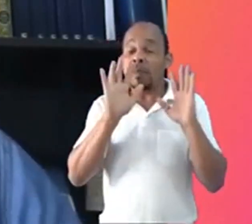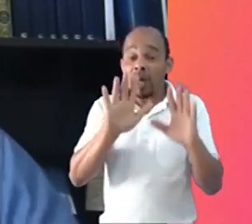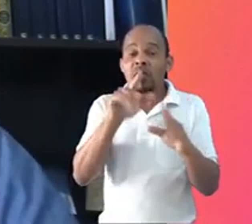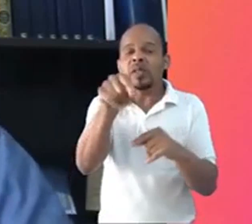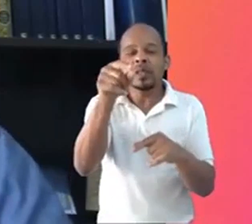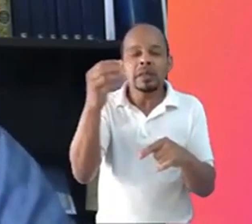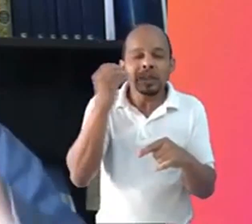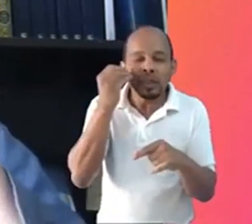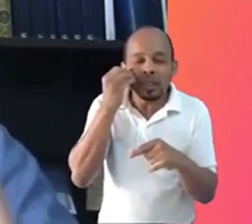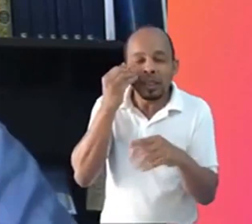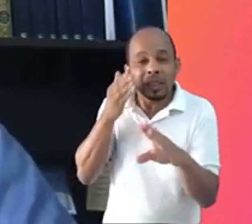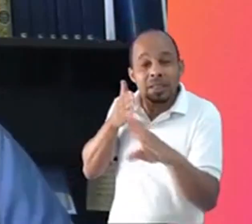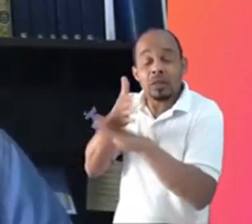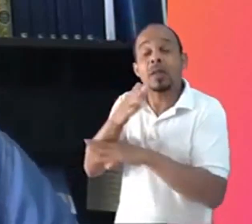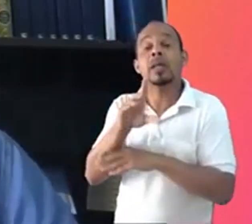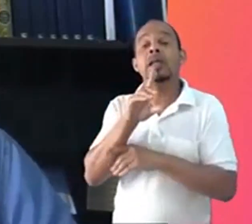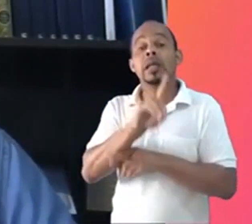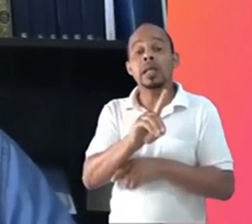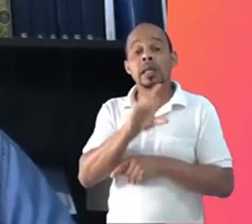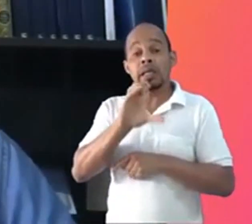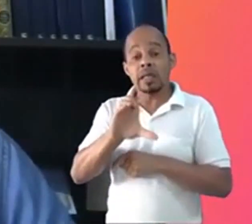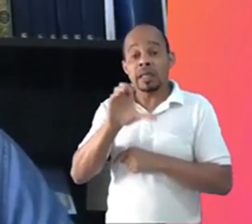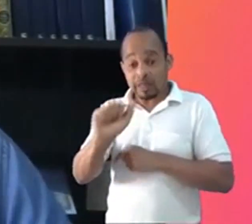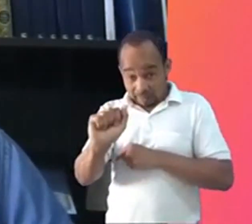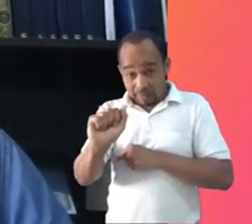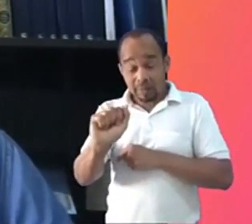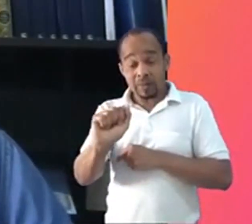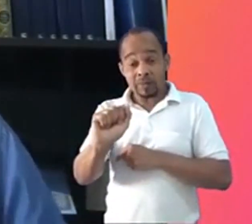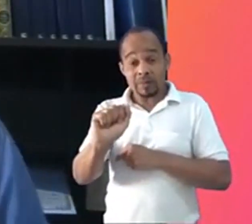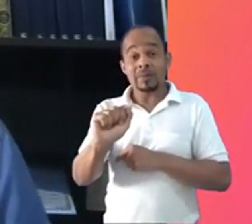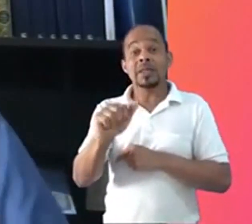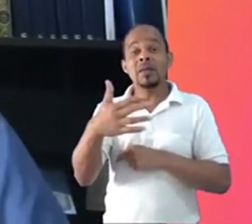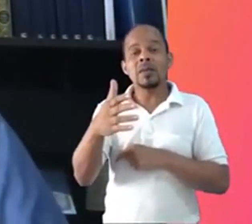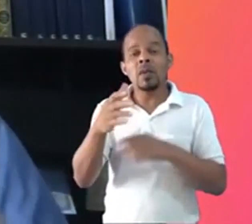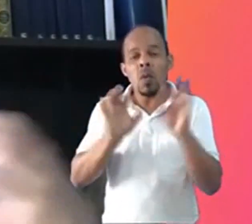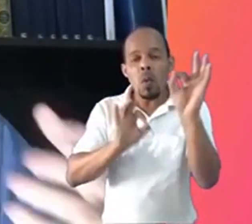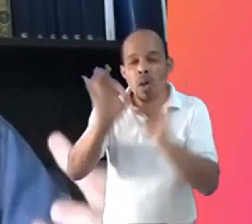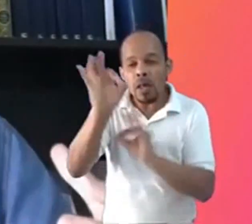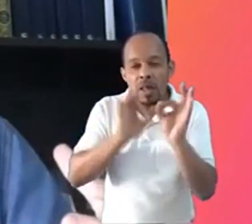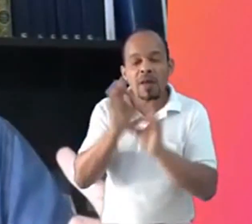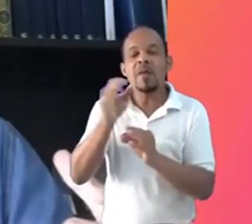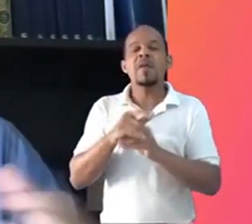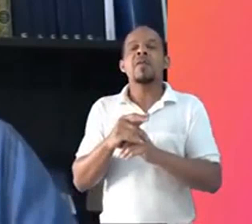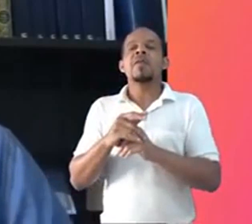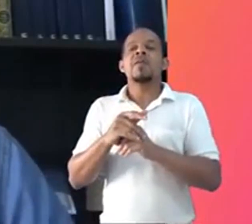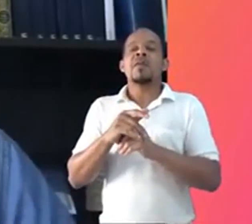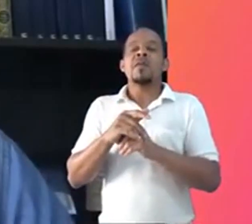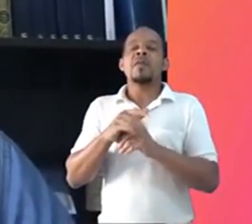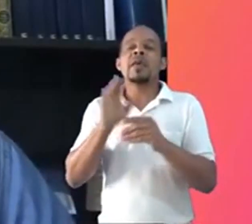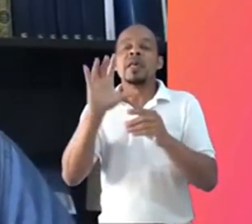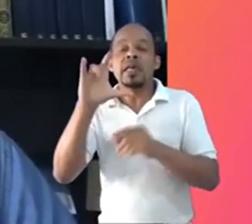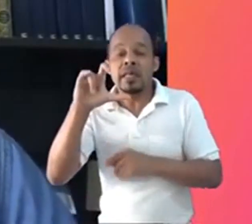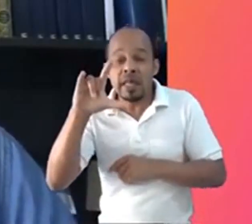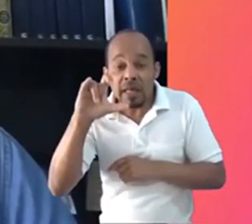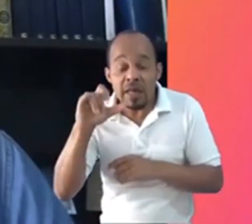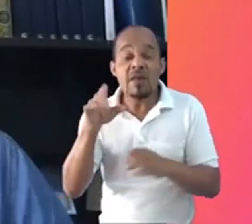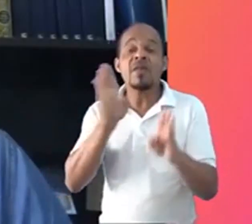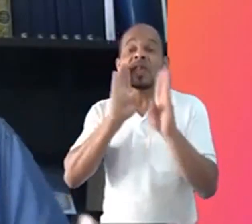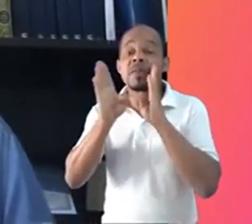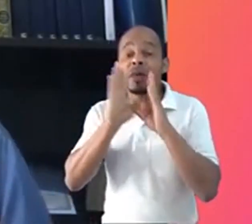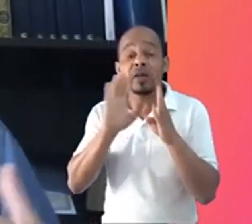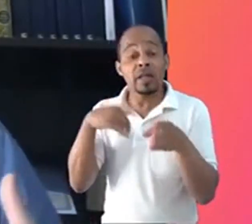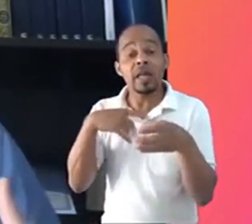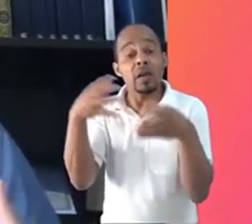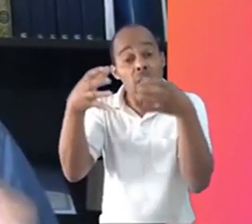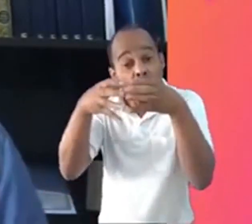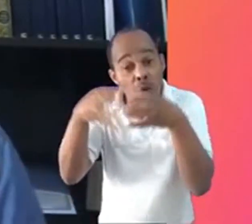disciplina. Então, o Diretório Central dos Estudantes está tentando ajudar a organizar o Facebook, a organizar no Instagram,